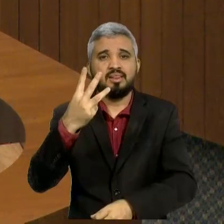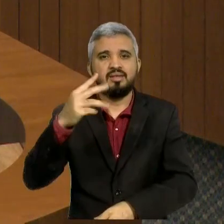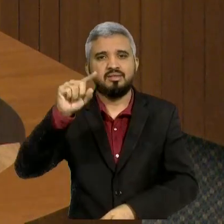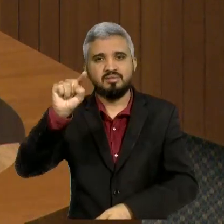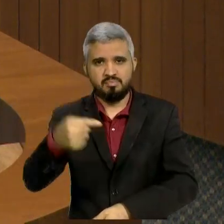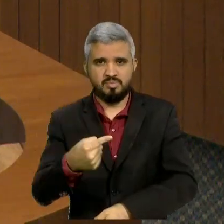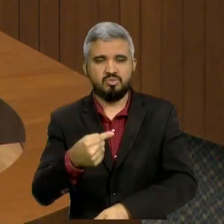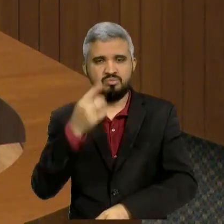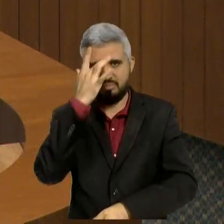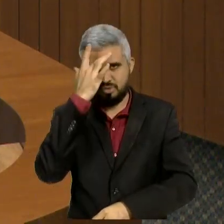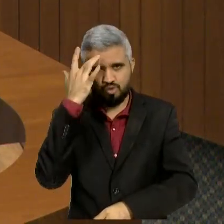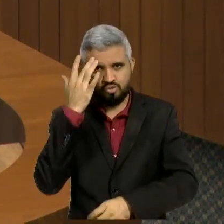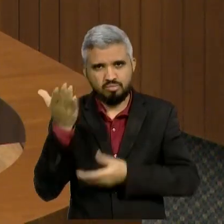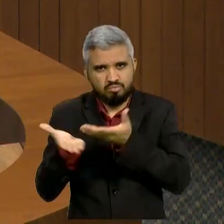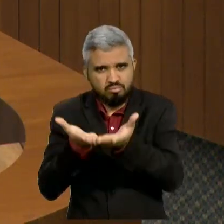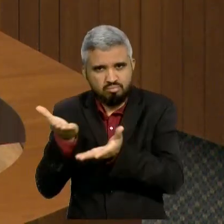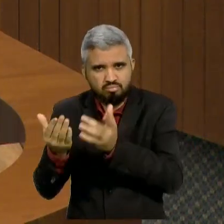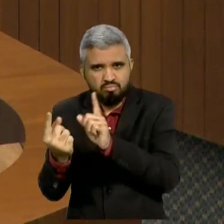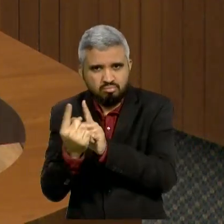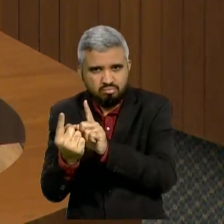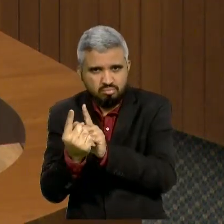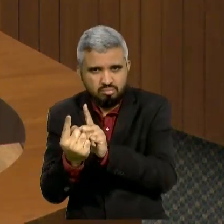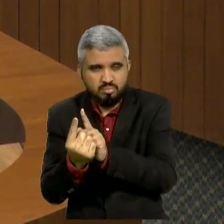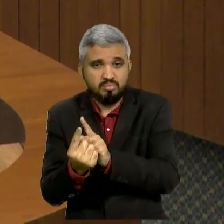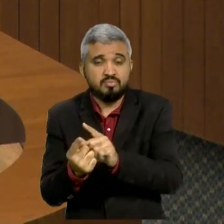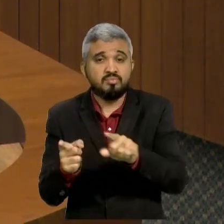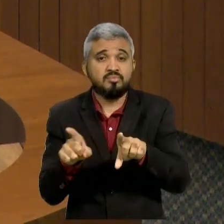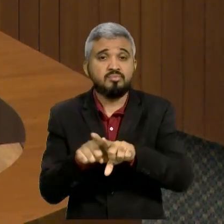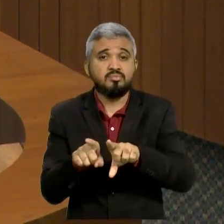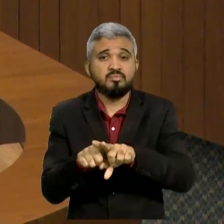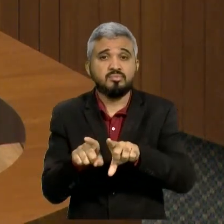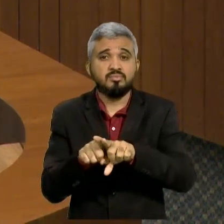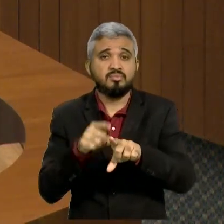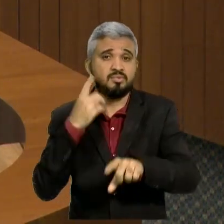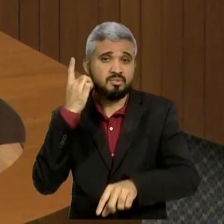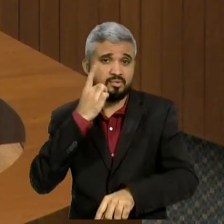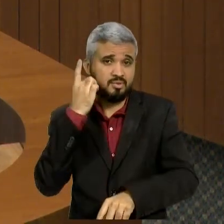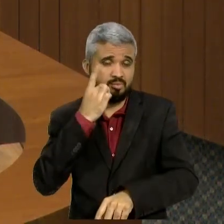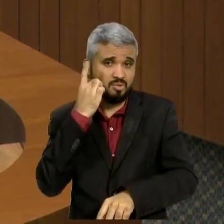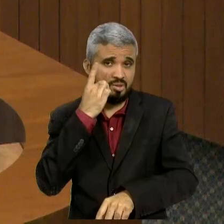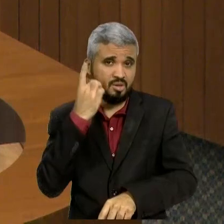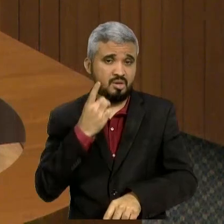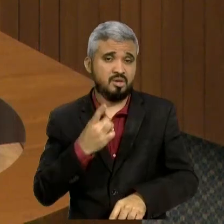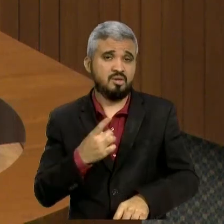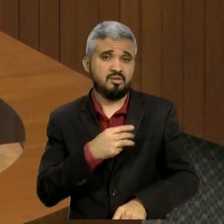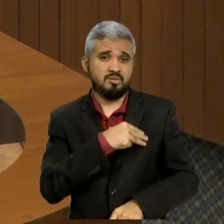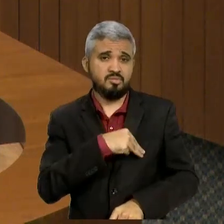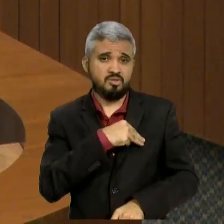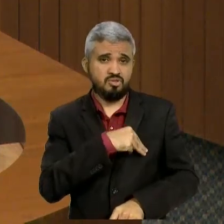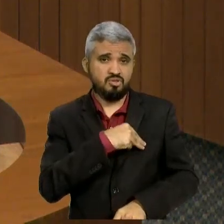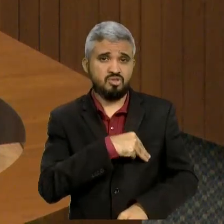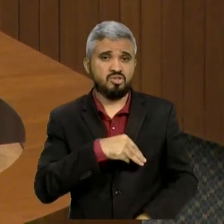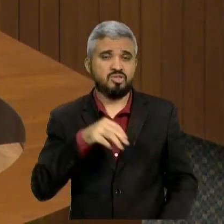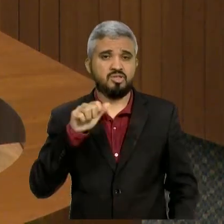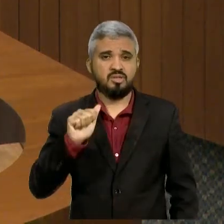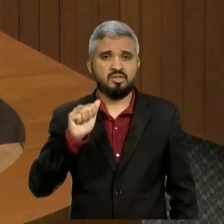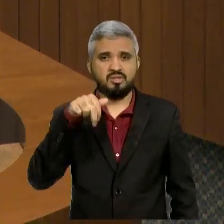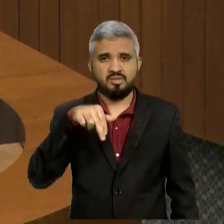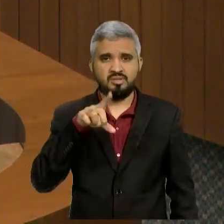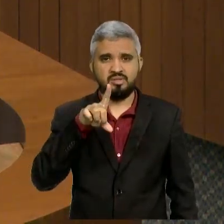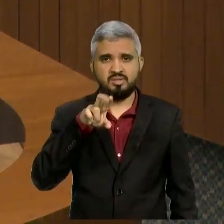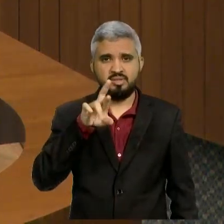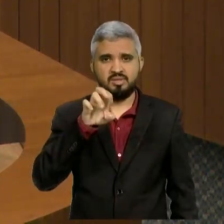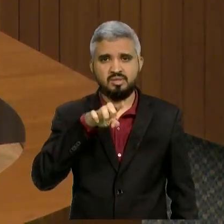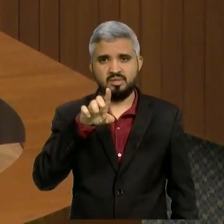agradecer também através do deputado e Ministro André fufuca ao Governador Carlos Brandão pela